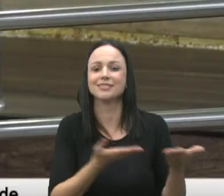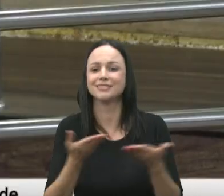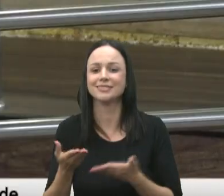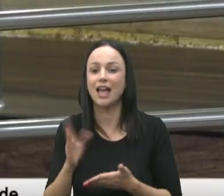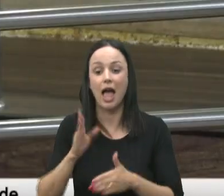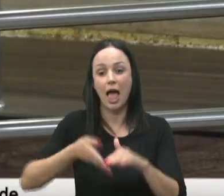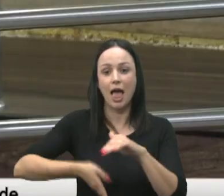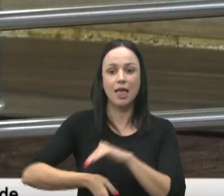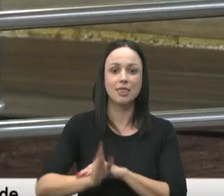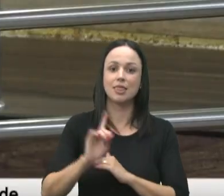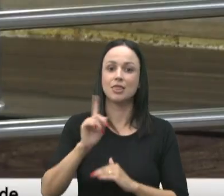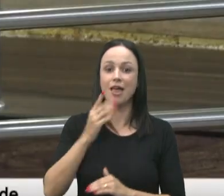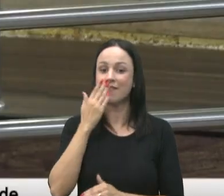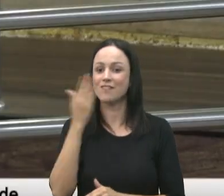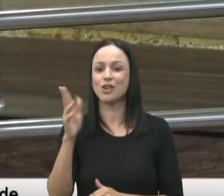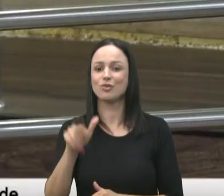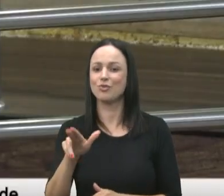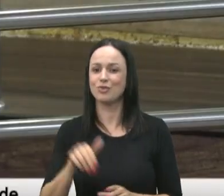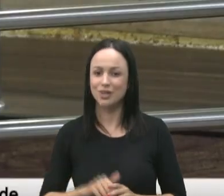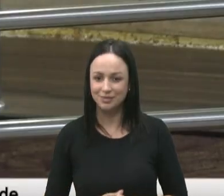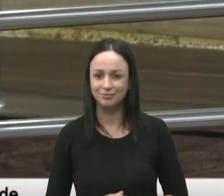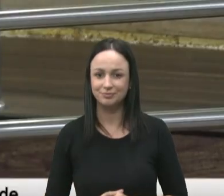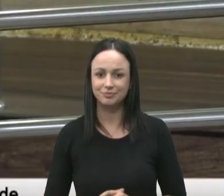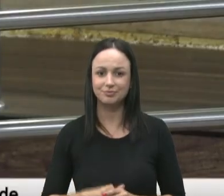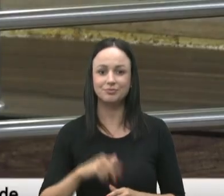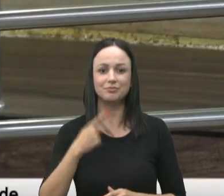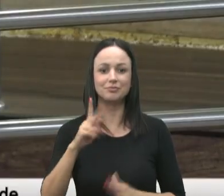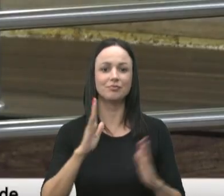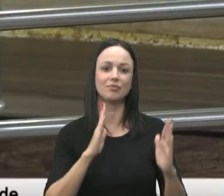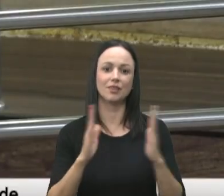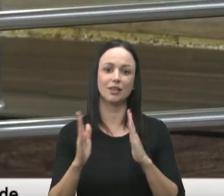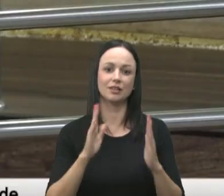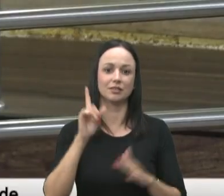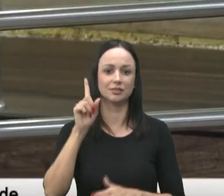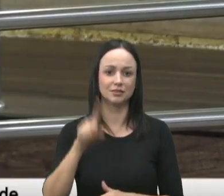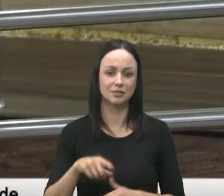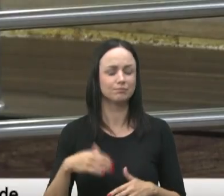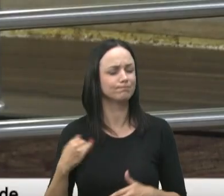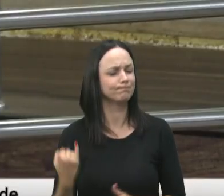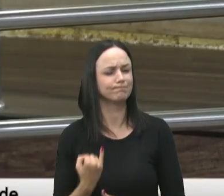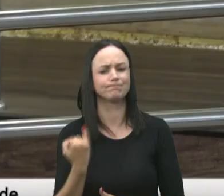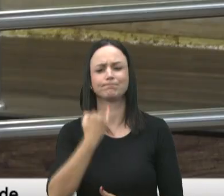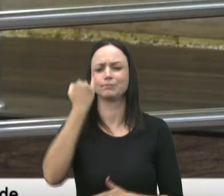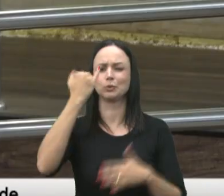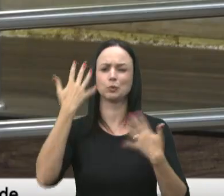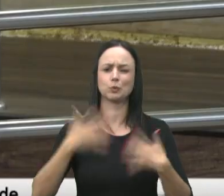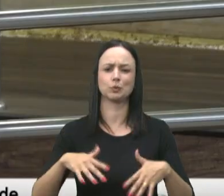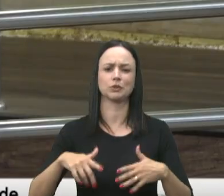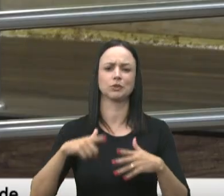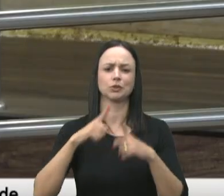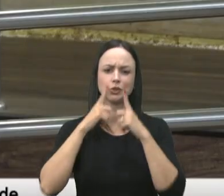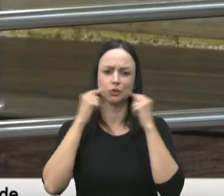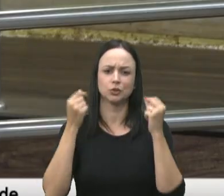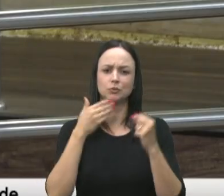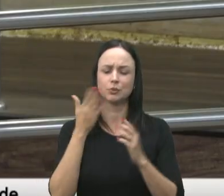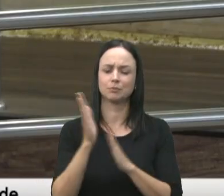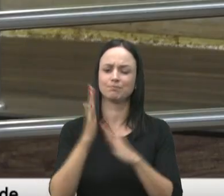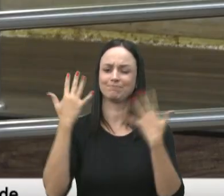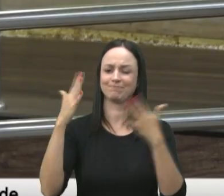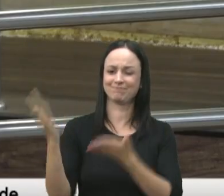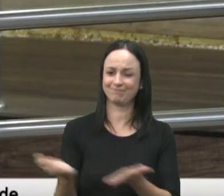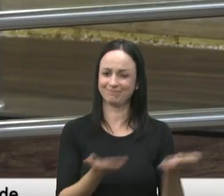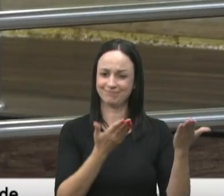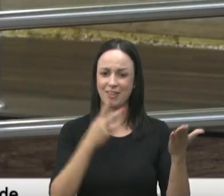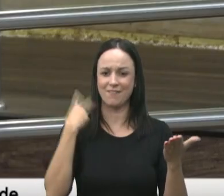pela porta da frente. Então, o seu mandato, Dani, é imprescindível para Jaú. Eu quero pedir uma grande salva de palmas para a